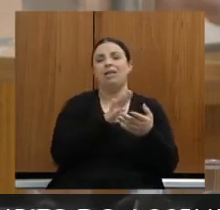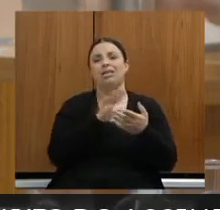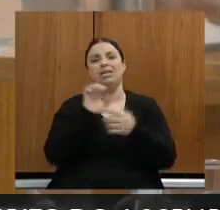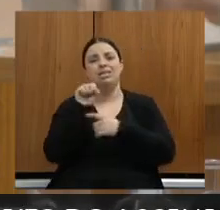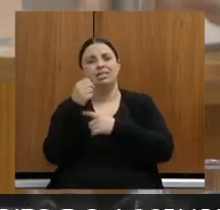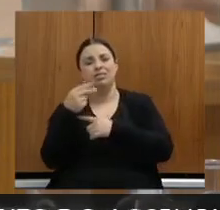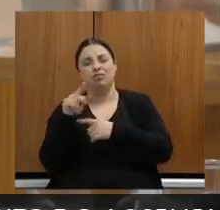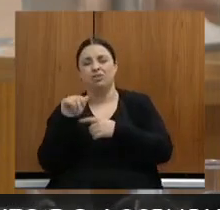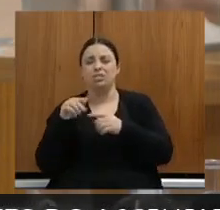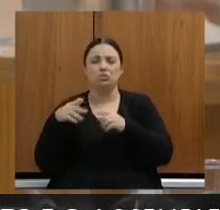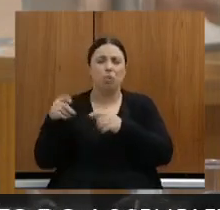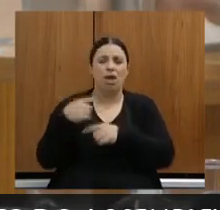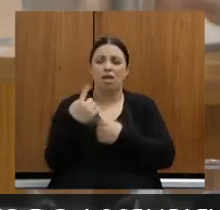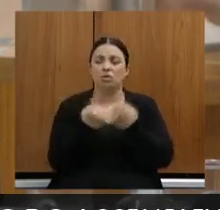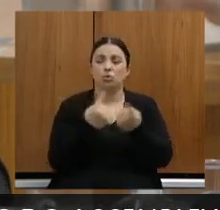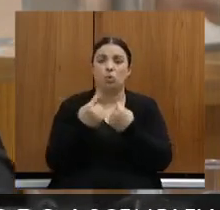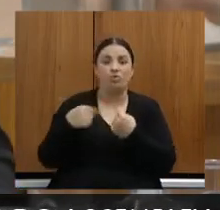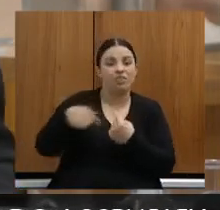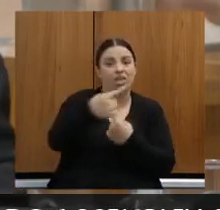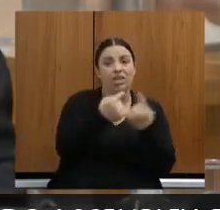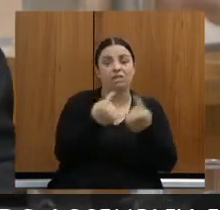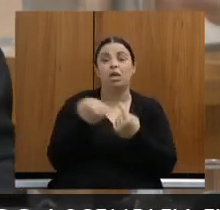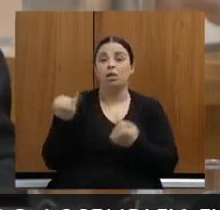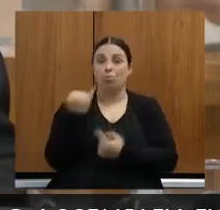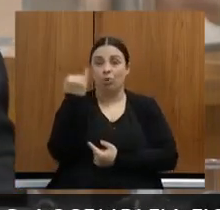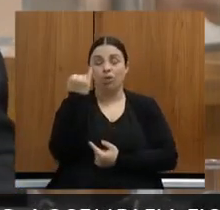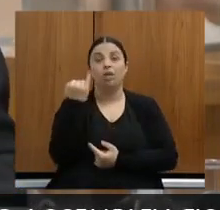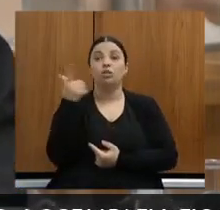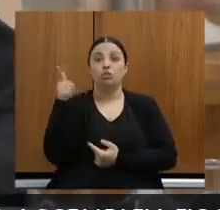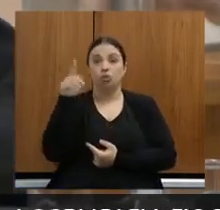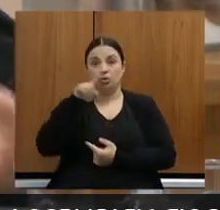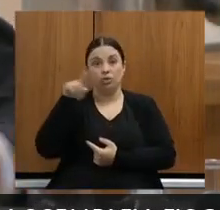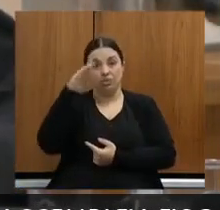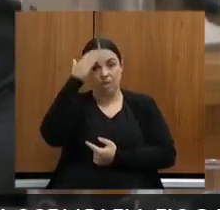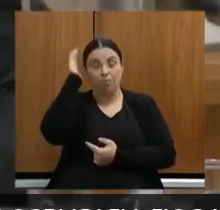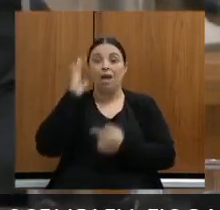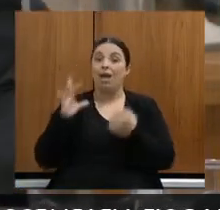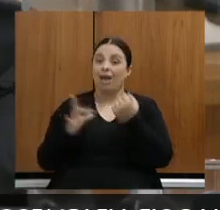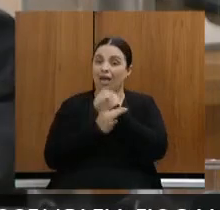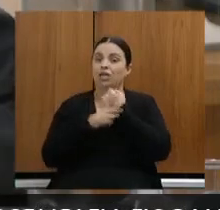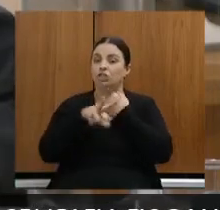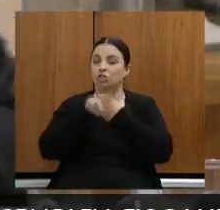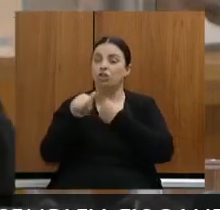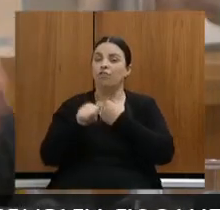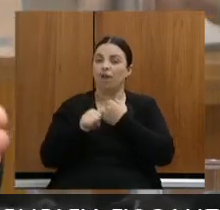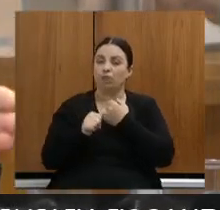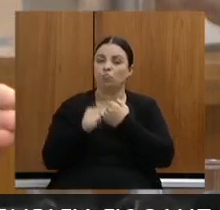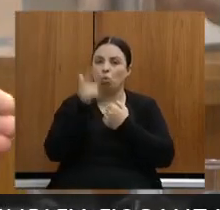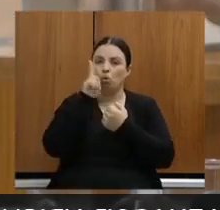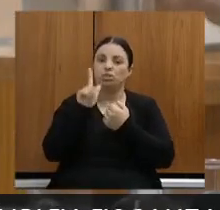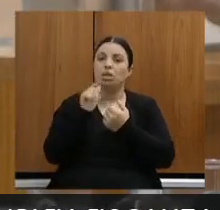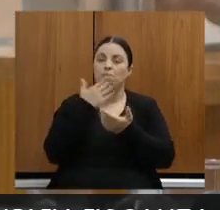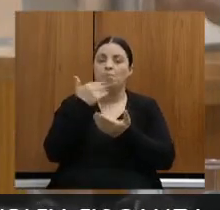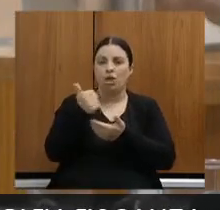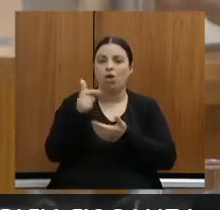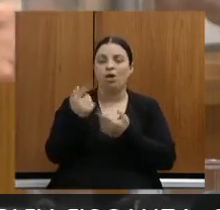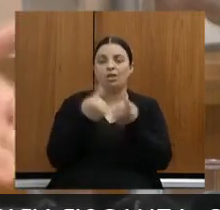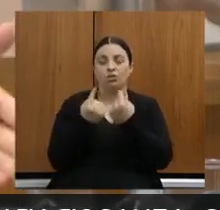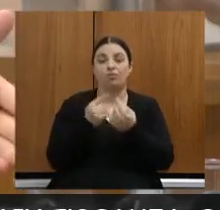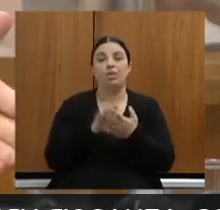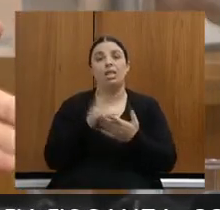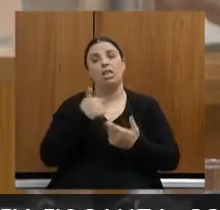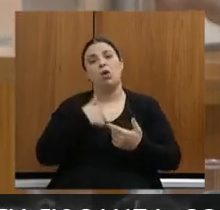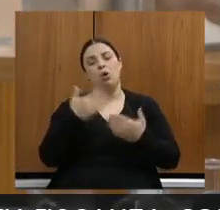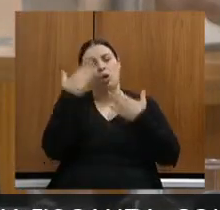rodovias importantes que o governo de Romeu Zema tá garantido então de todo esse contexto que eu tenho aqui é trazer os meus parabéns